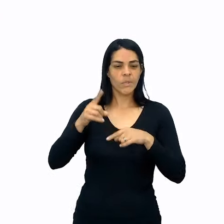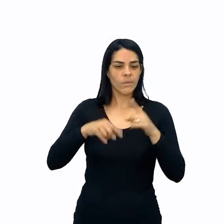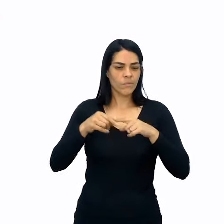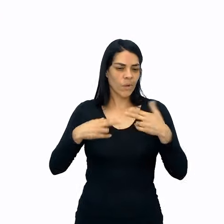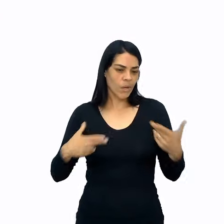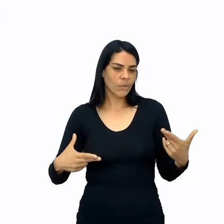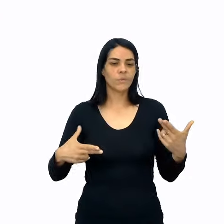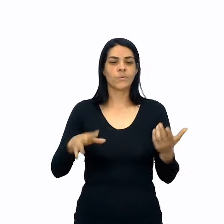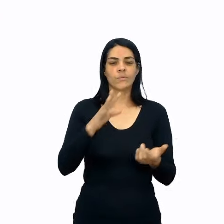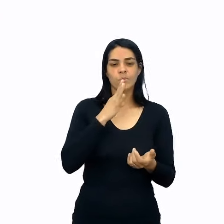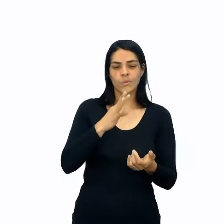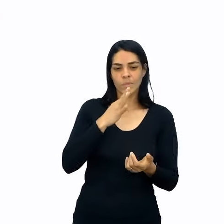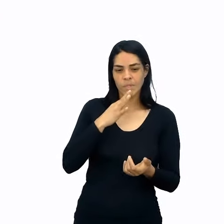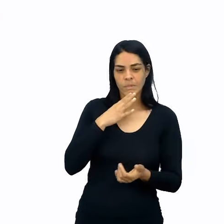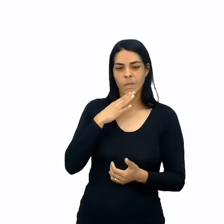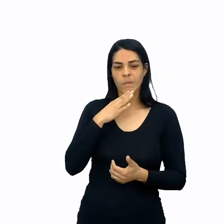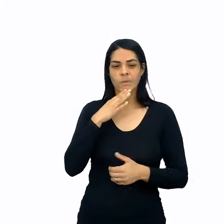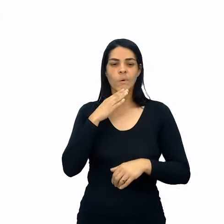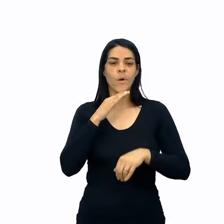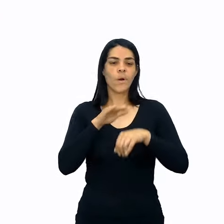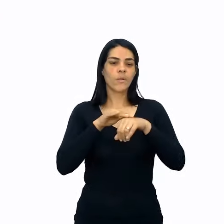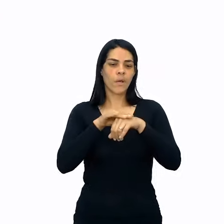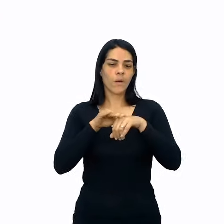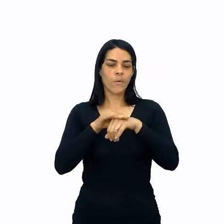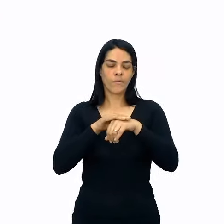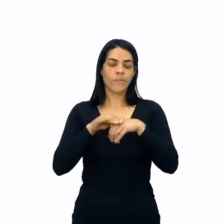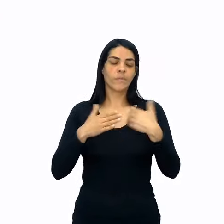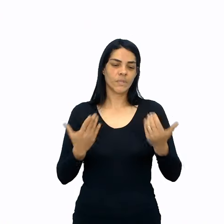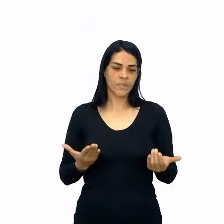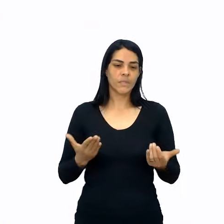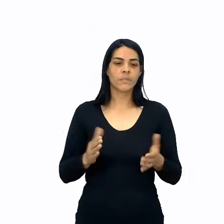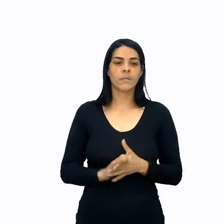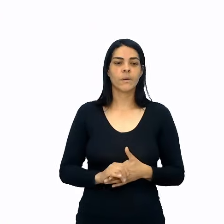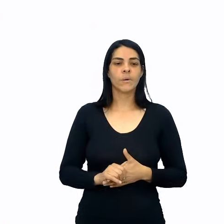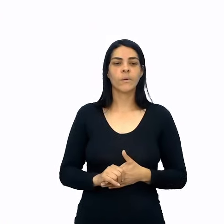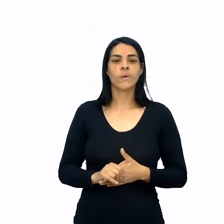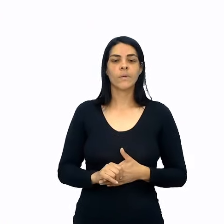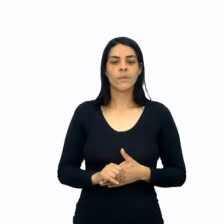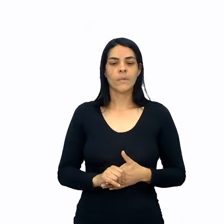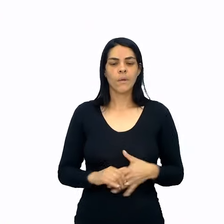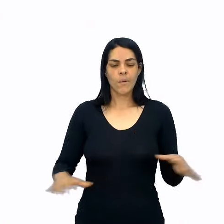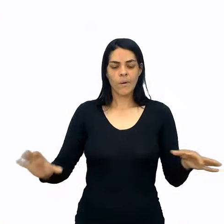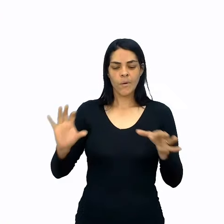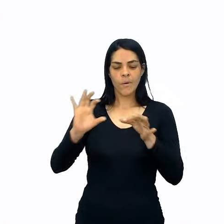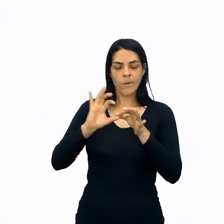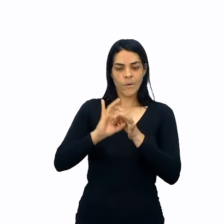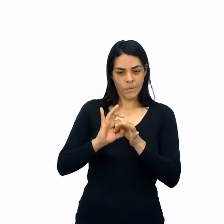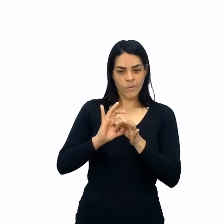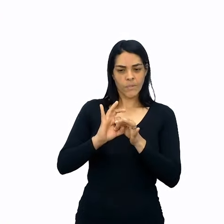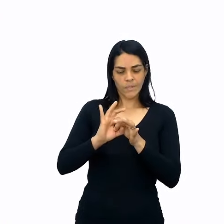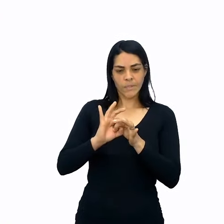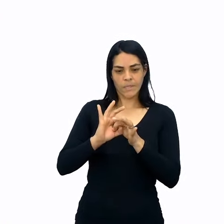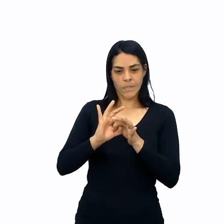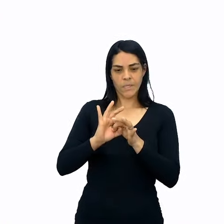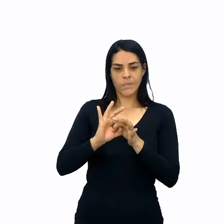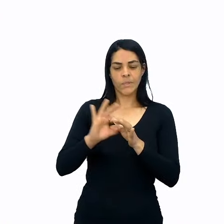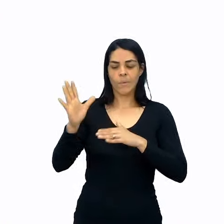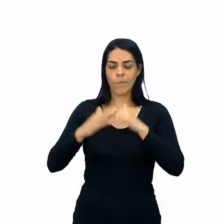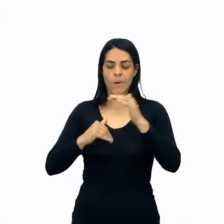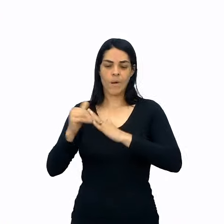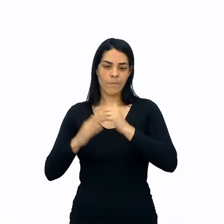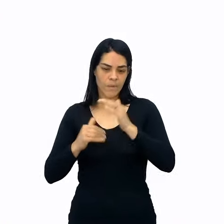conversação espontânea. é por isso que o seminário estava bem conectado com esta habilidade.